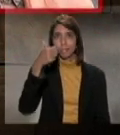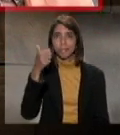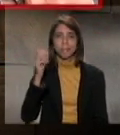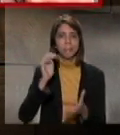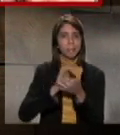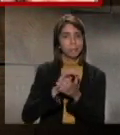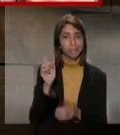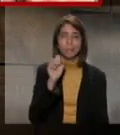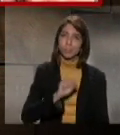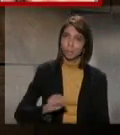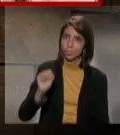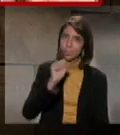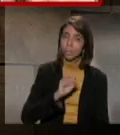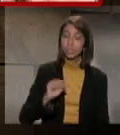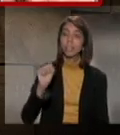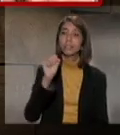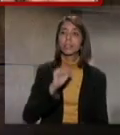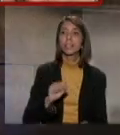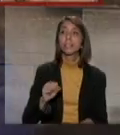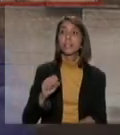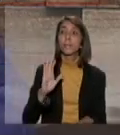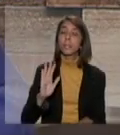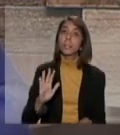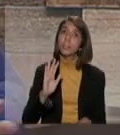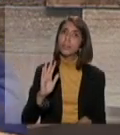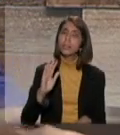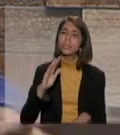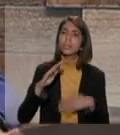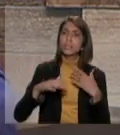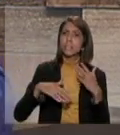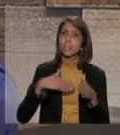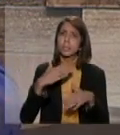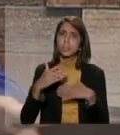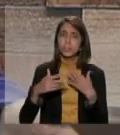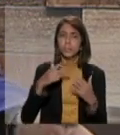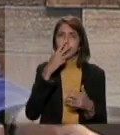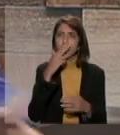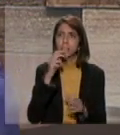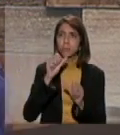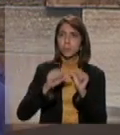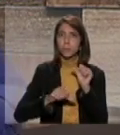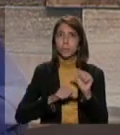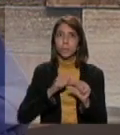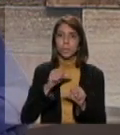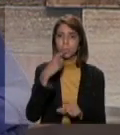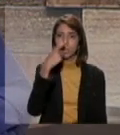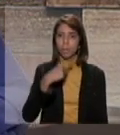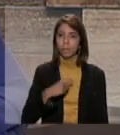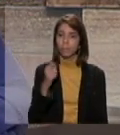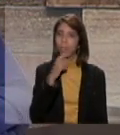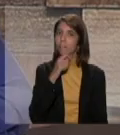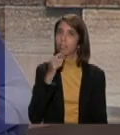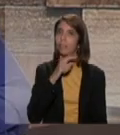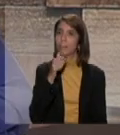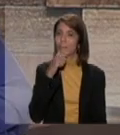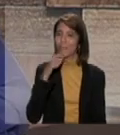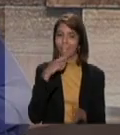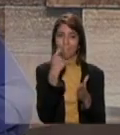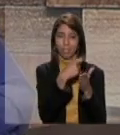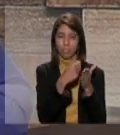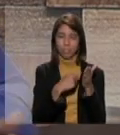não casava, era uma solteirona e tal. Mas ela foi tomando esse rumo, Não sei se Glória